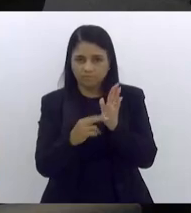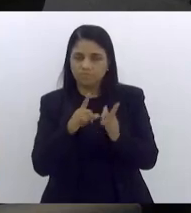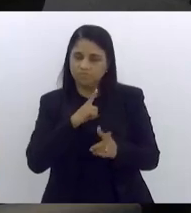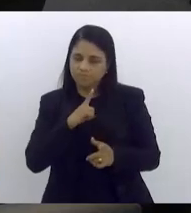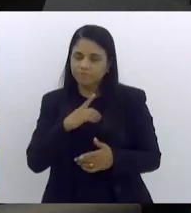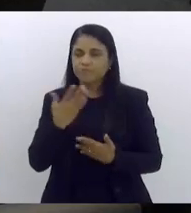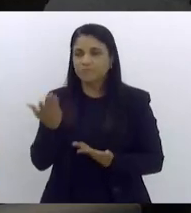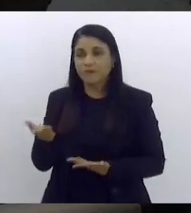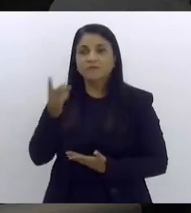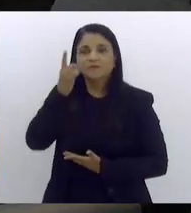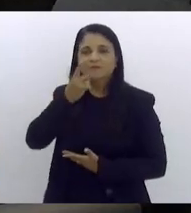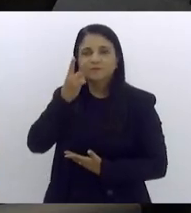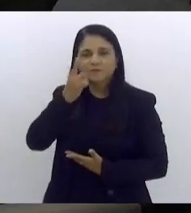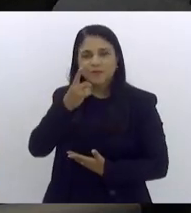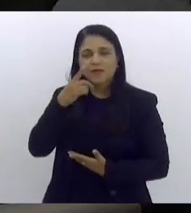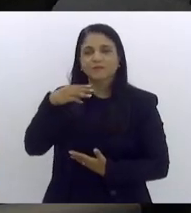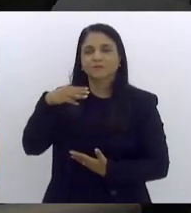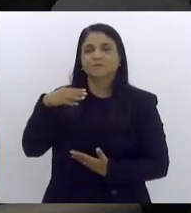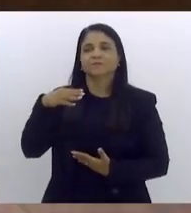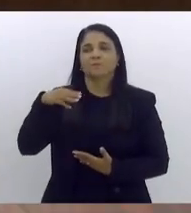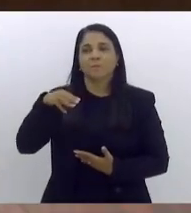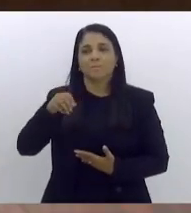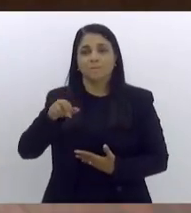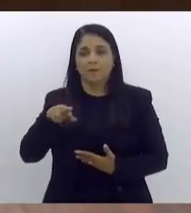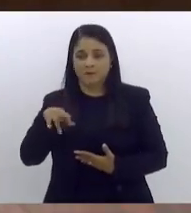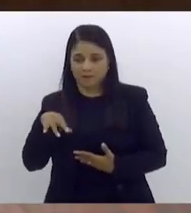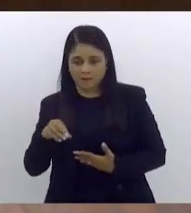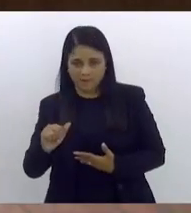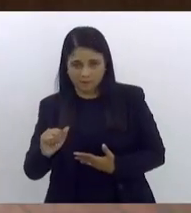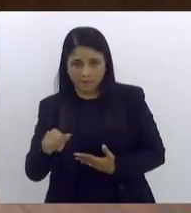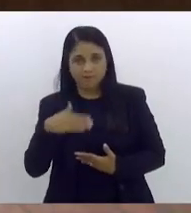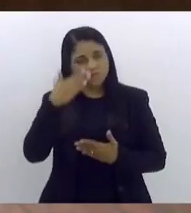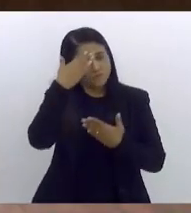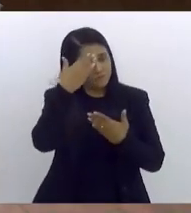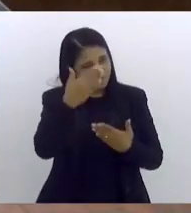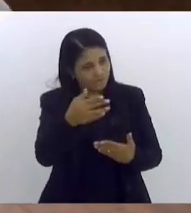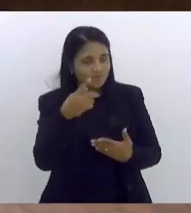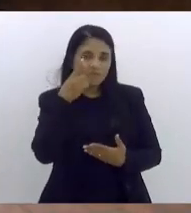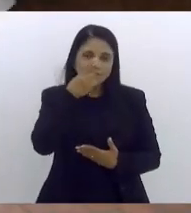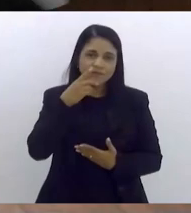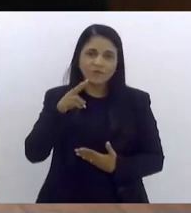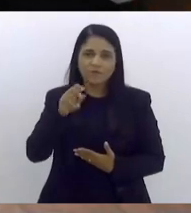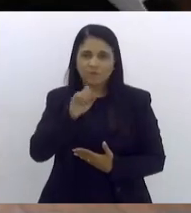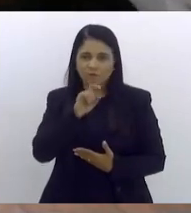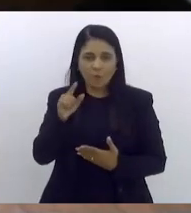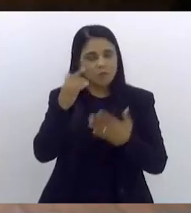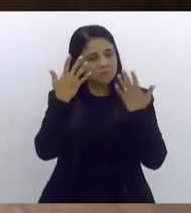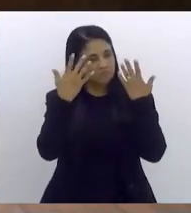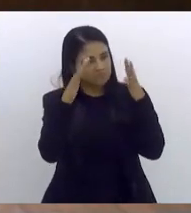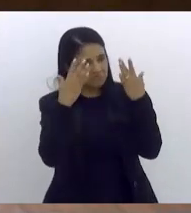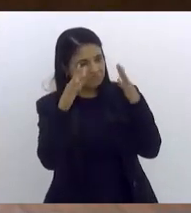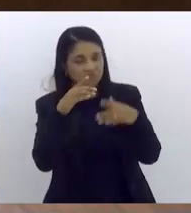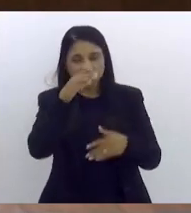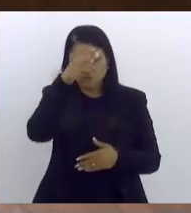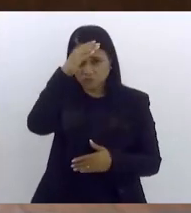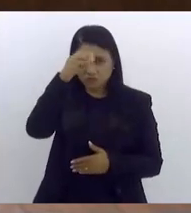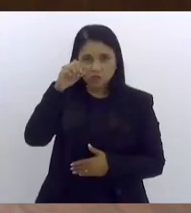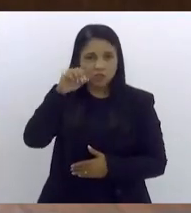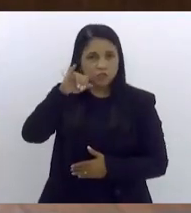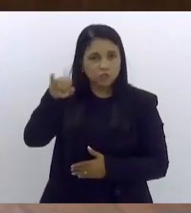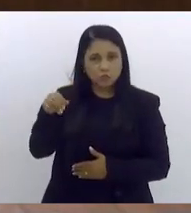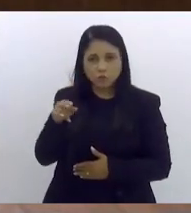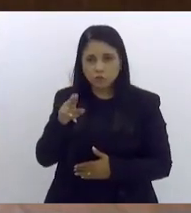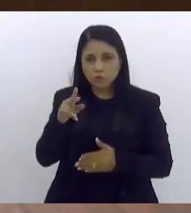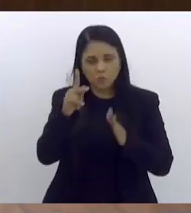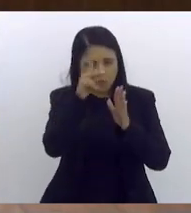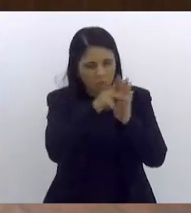Obrigada, deputado Val. Também muito nessa linha, quero saudar, parabenizar a Tia Ju pela proposição